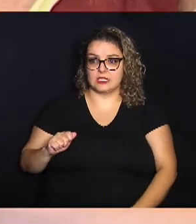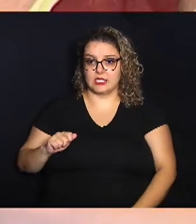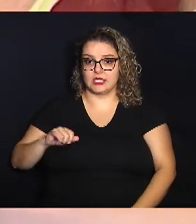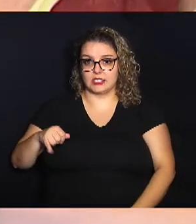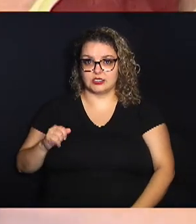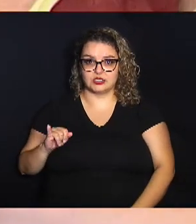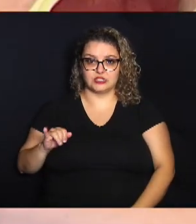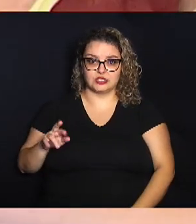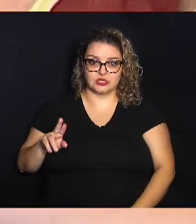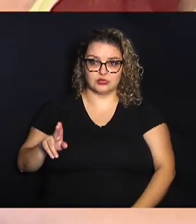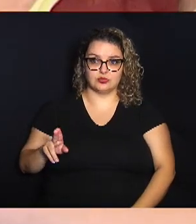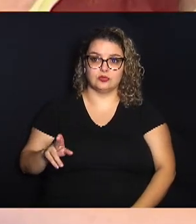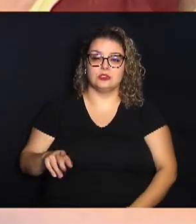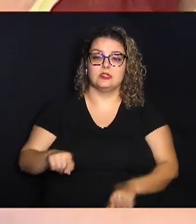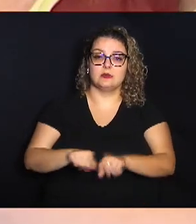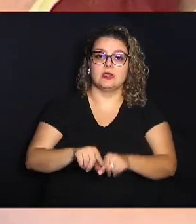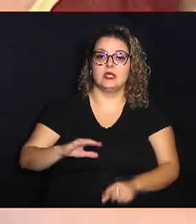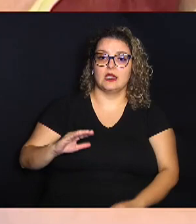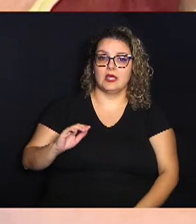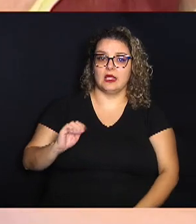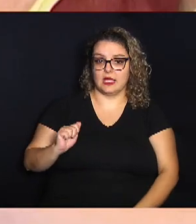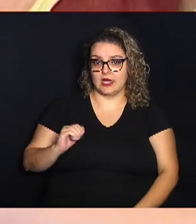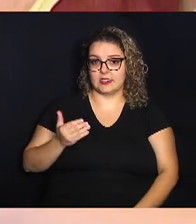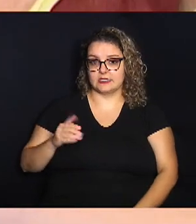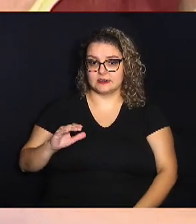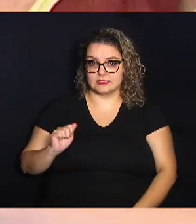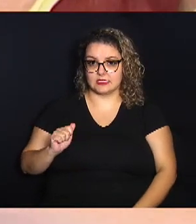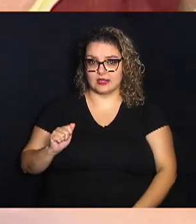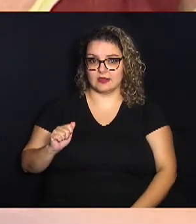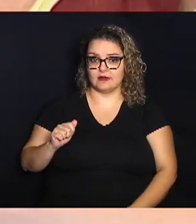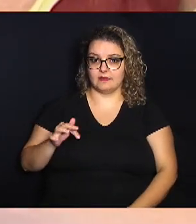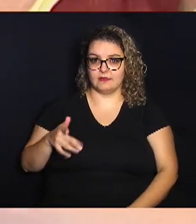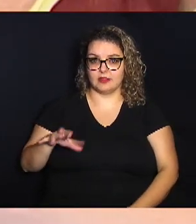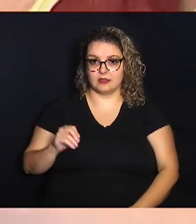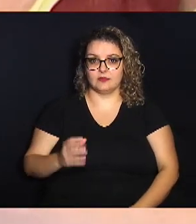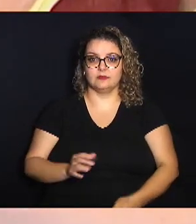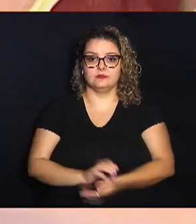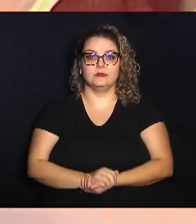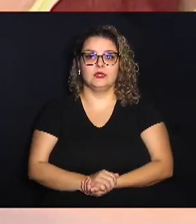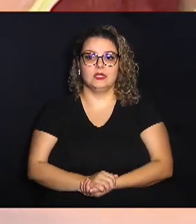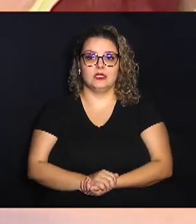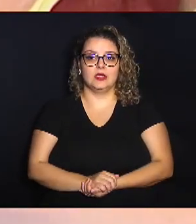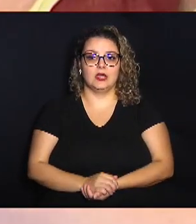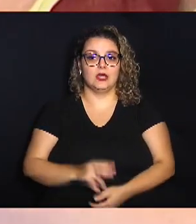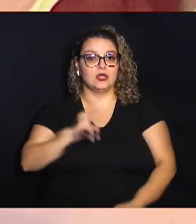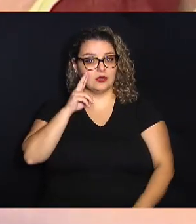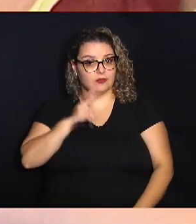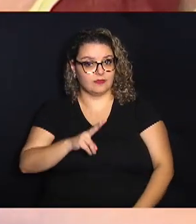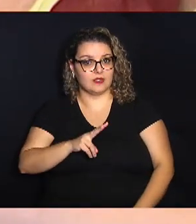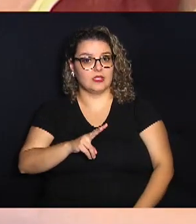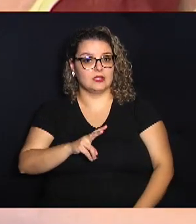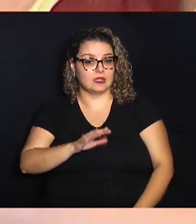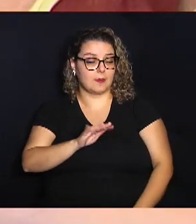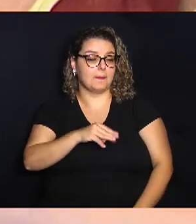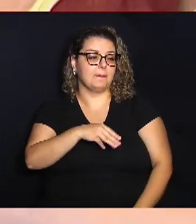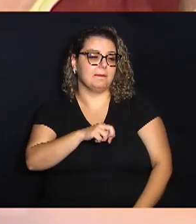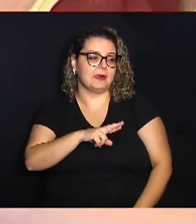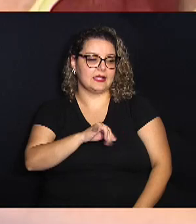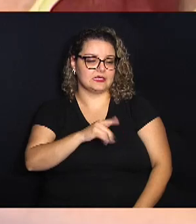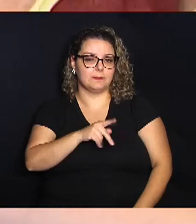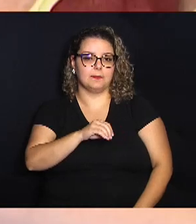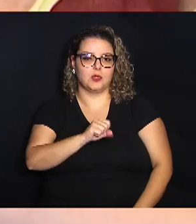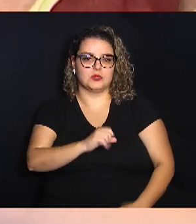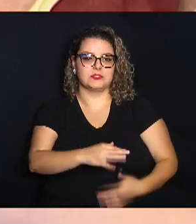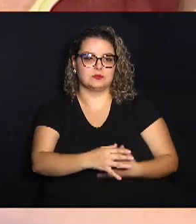muito pessoal, foi por gosto pessoal, que eu utilizei imagem de uma mariposa, que tem essas cores que eu utilizei na peça.